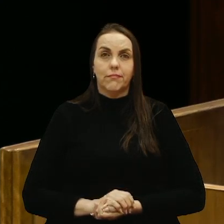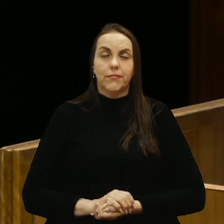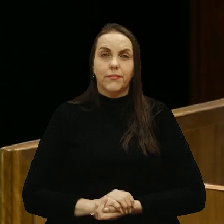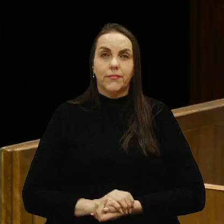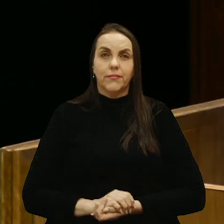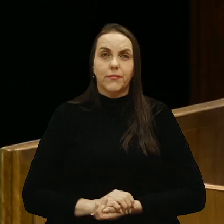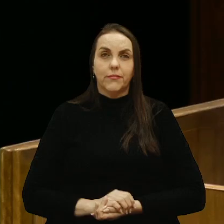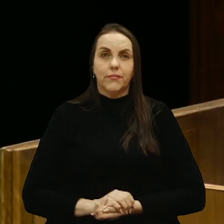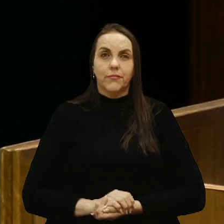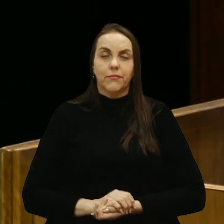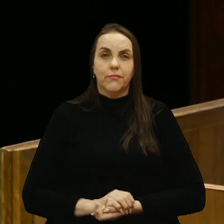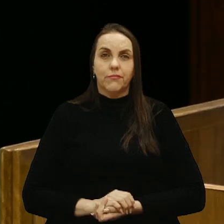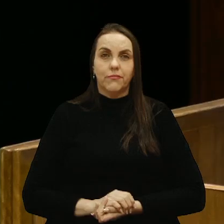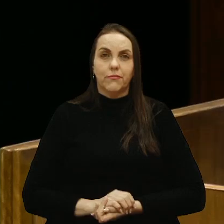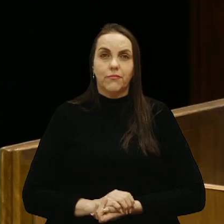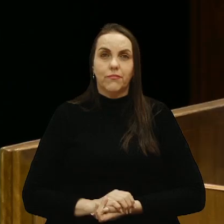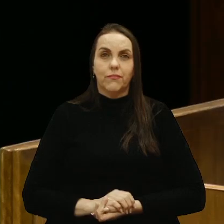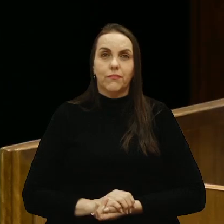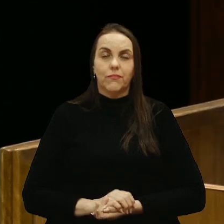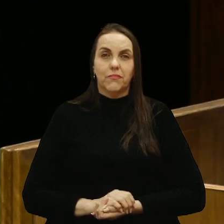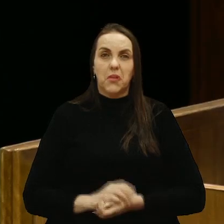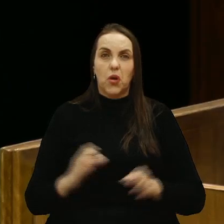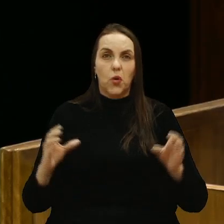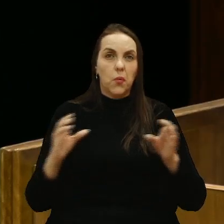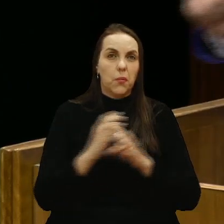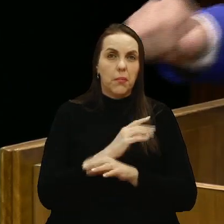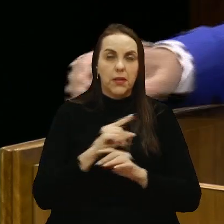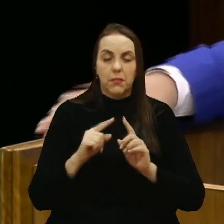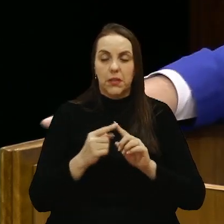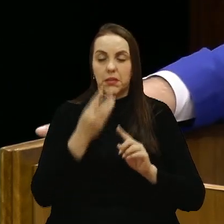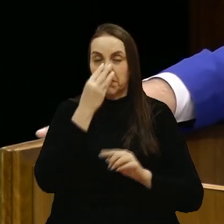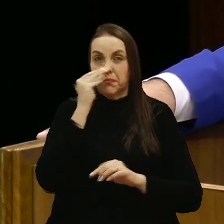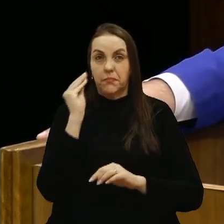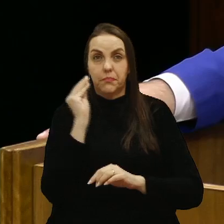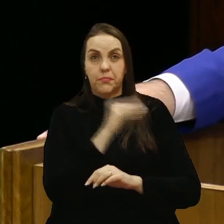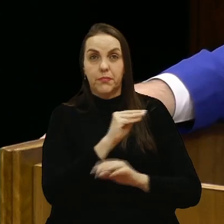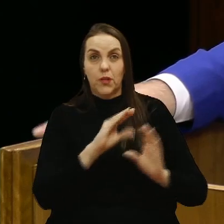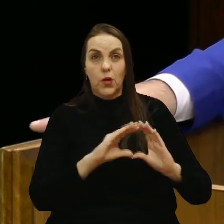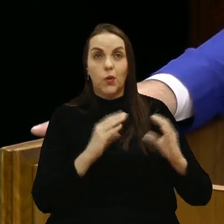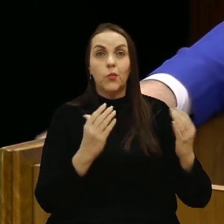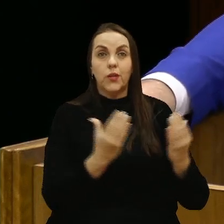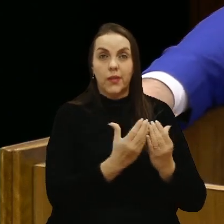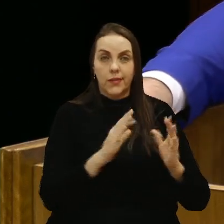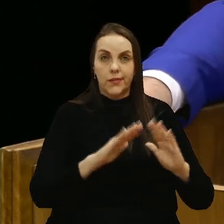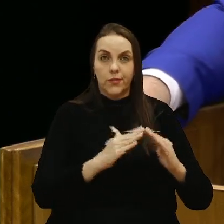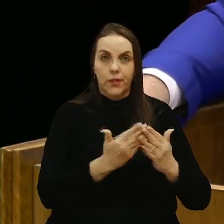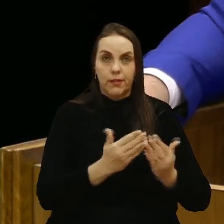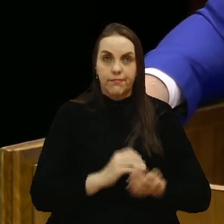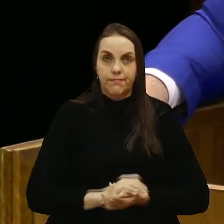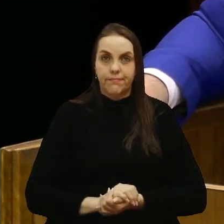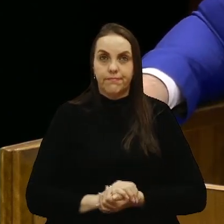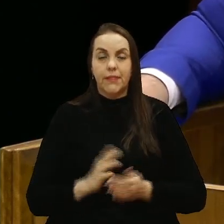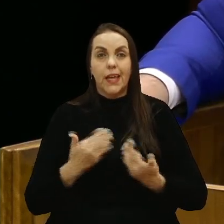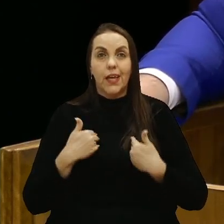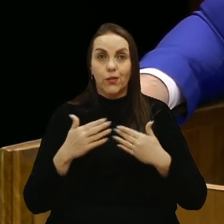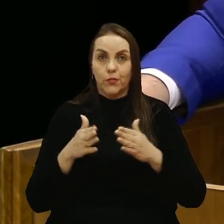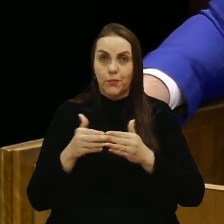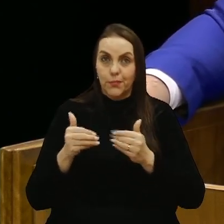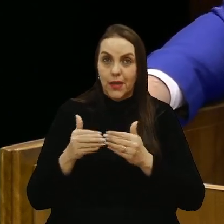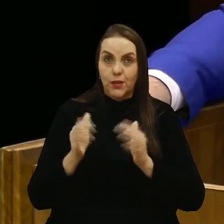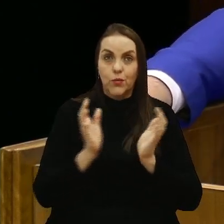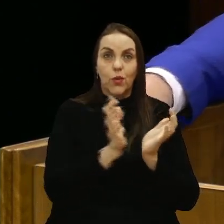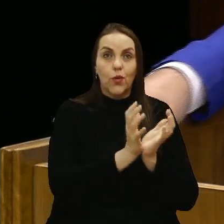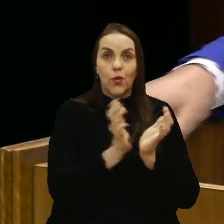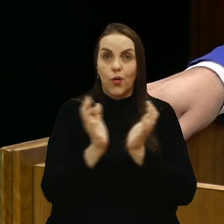absolutamente virando as costas para as comunidades escolares. E eu peço aos